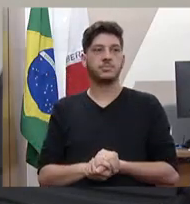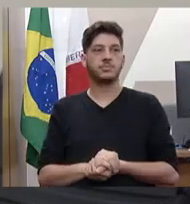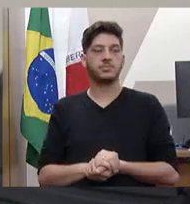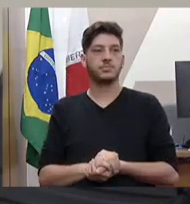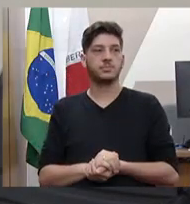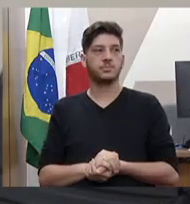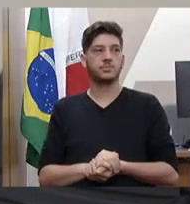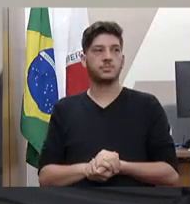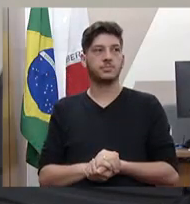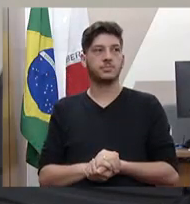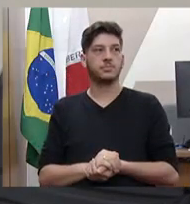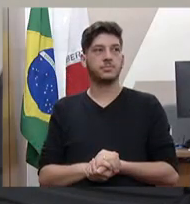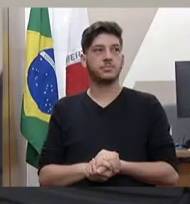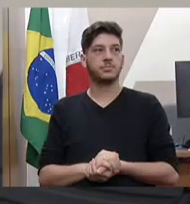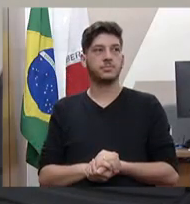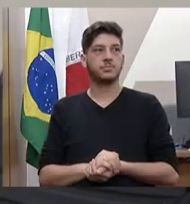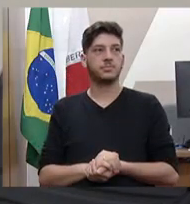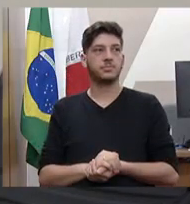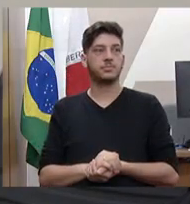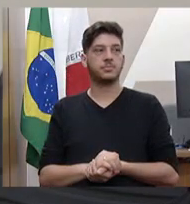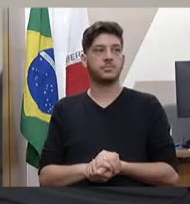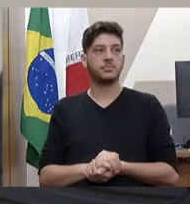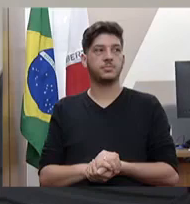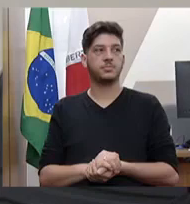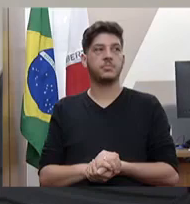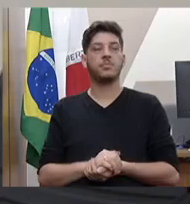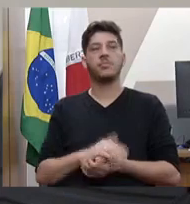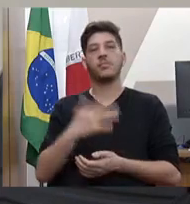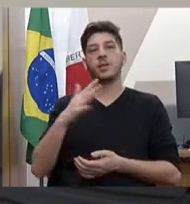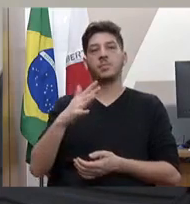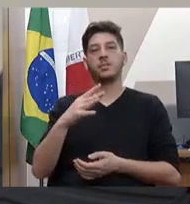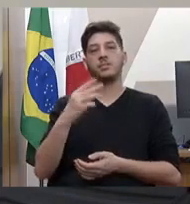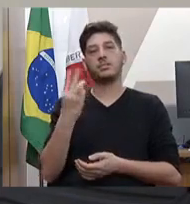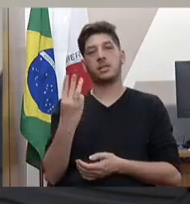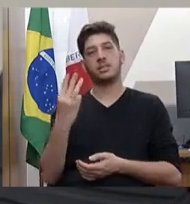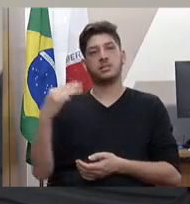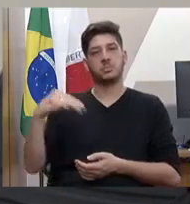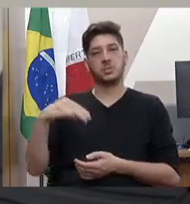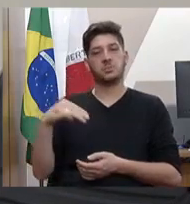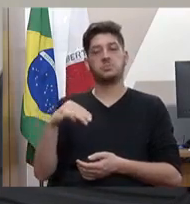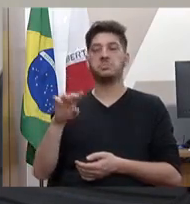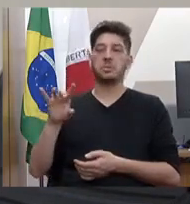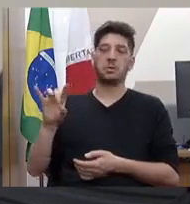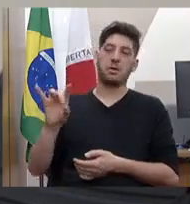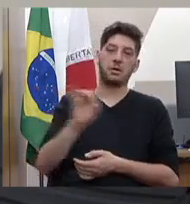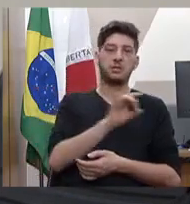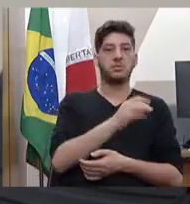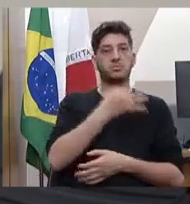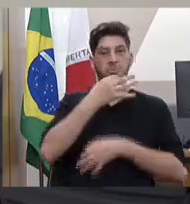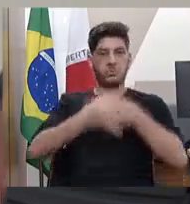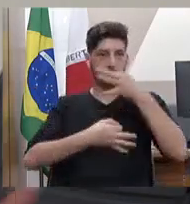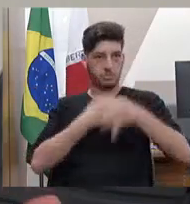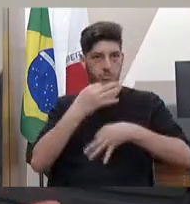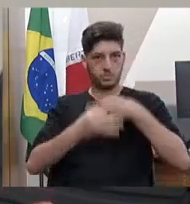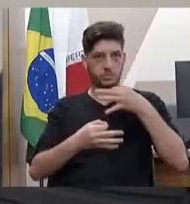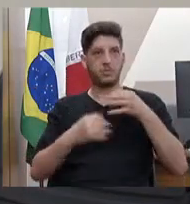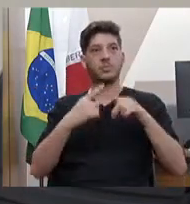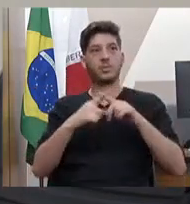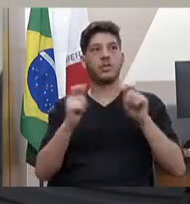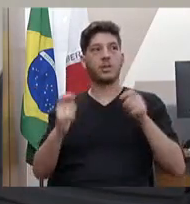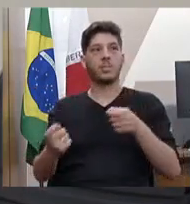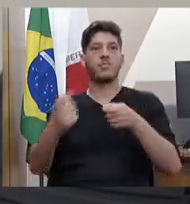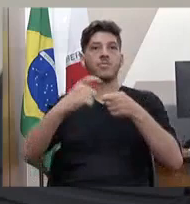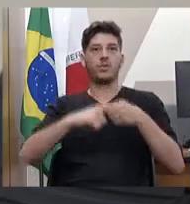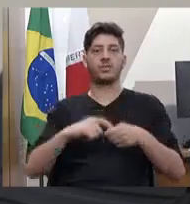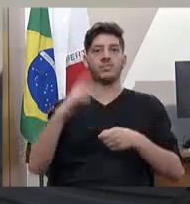com aproximadamente três minutos para suas considerações perguntas para a gente poder voltar para